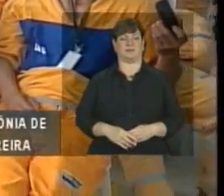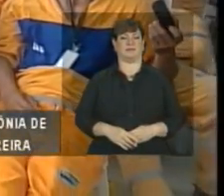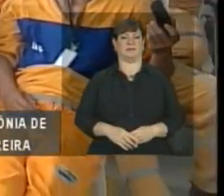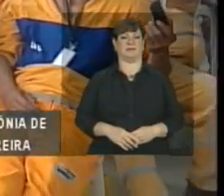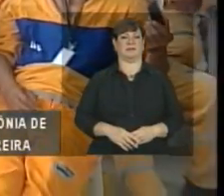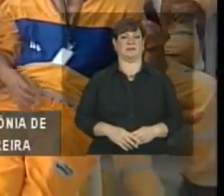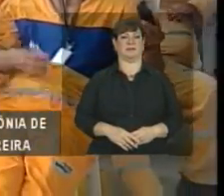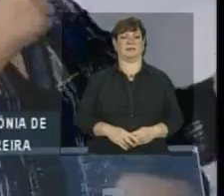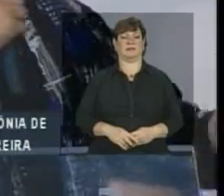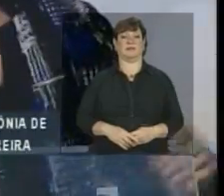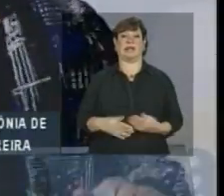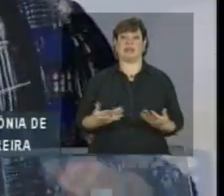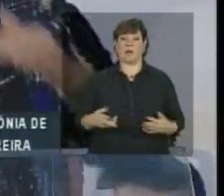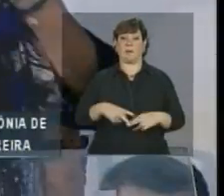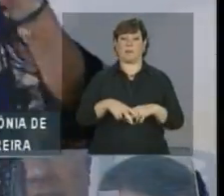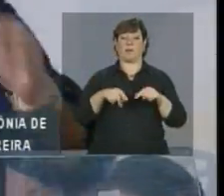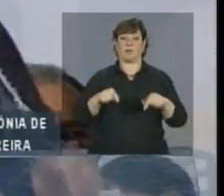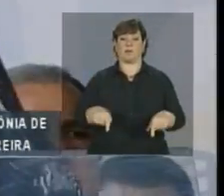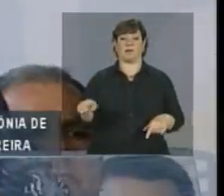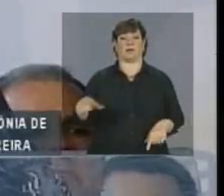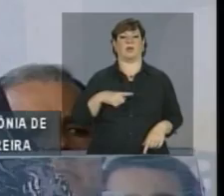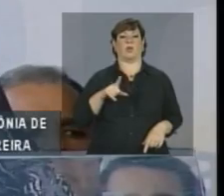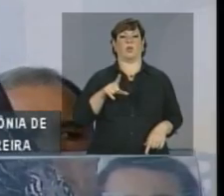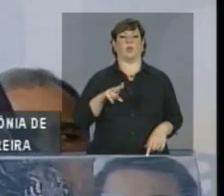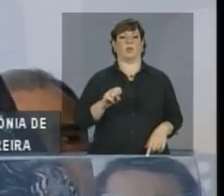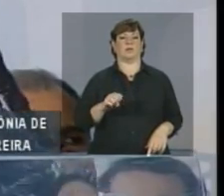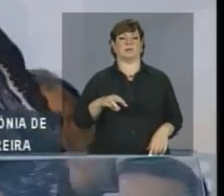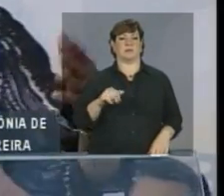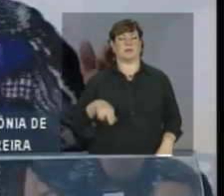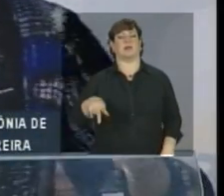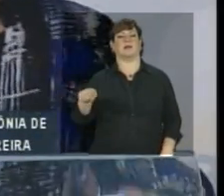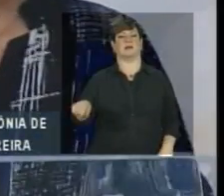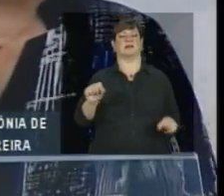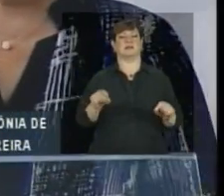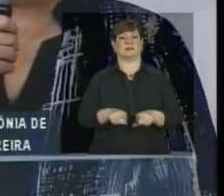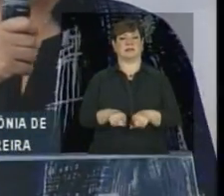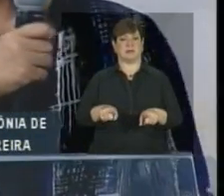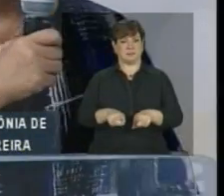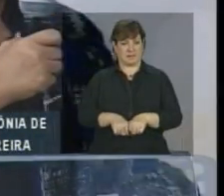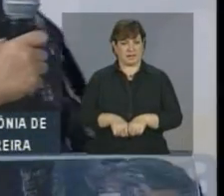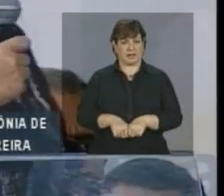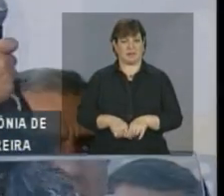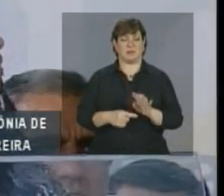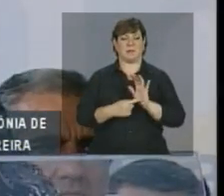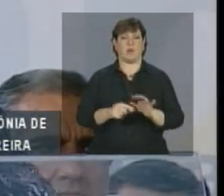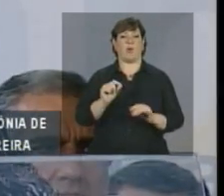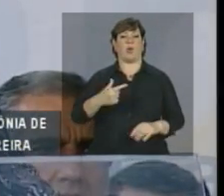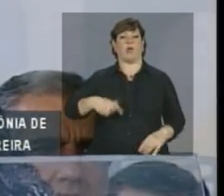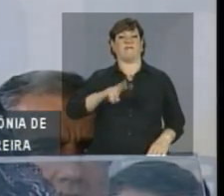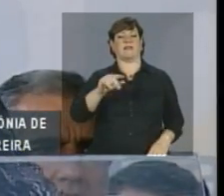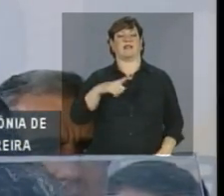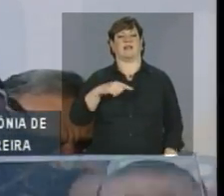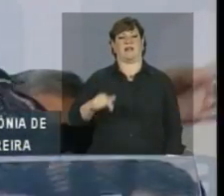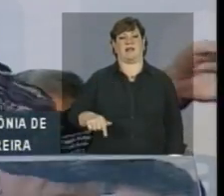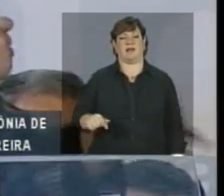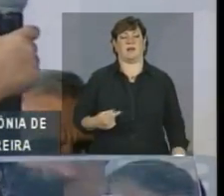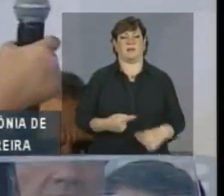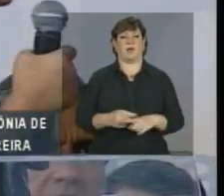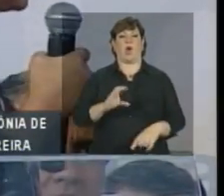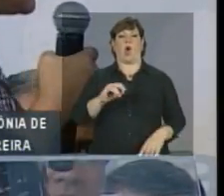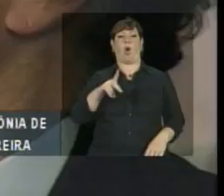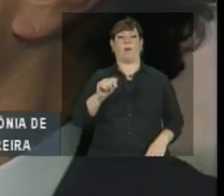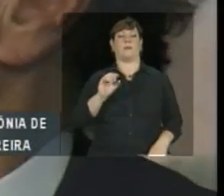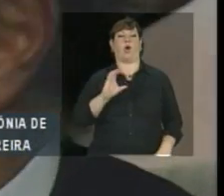E, por isso, Nussmann também sintetiza o que nós vamos ter aqui, que é a Copa